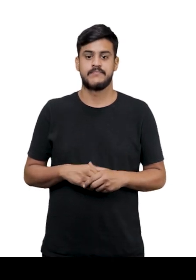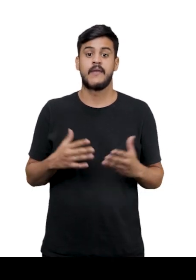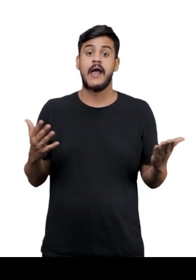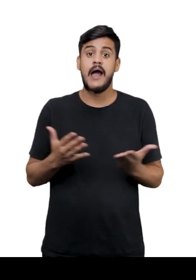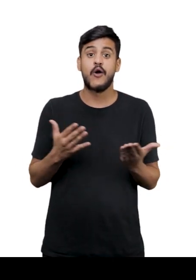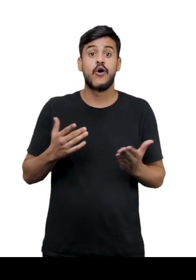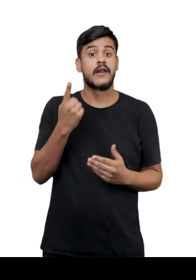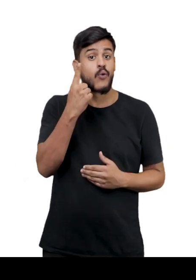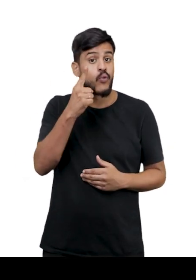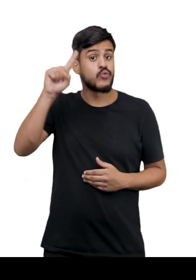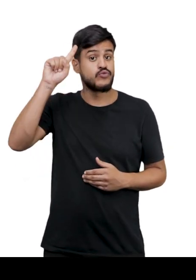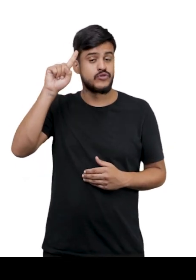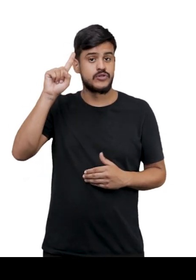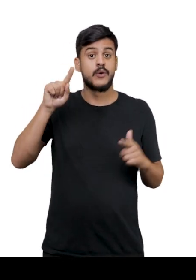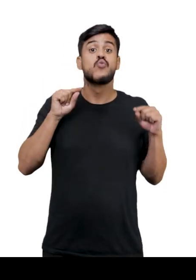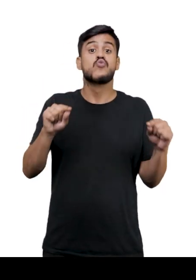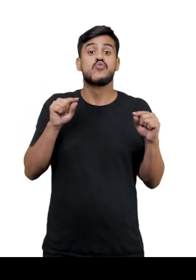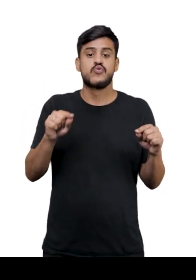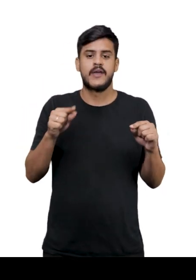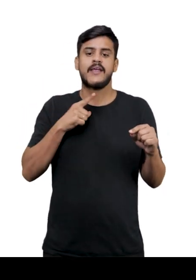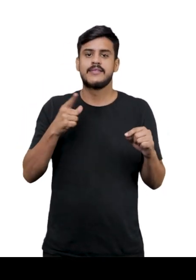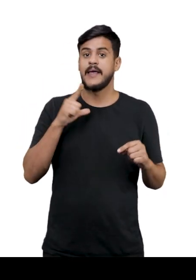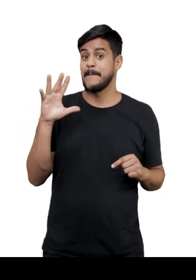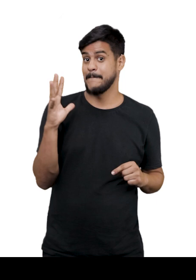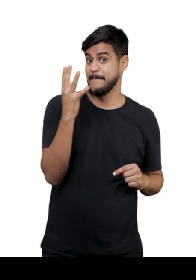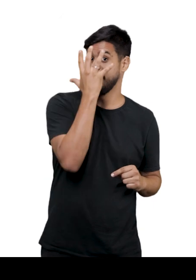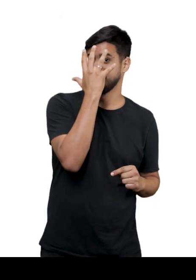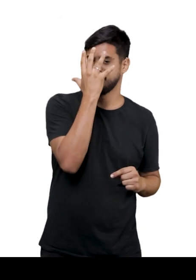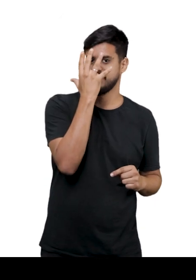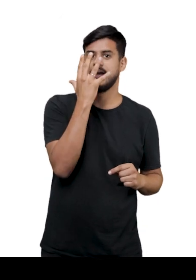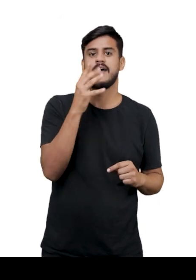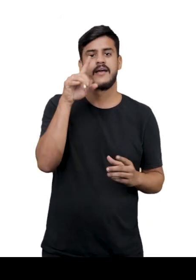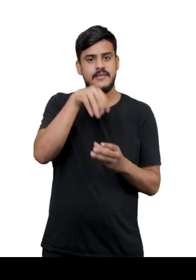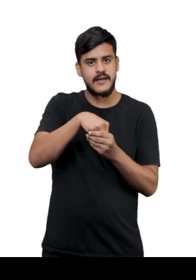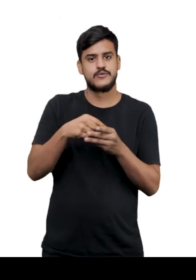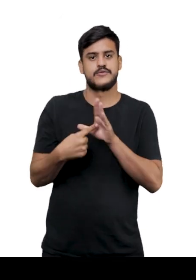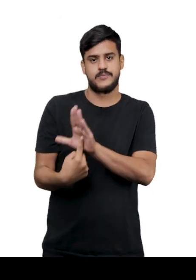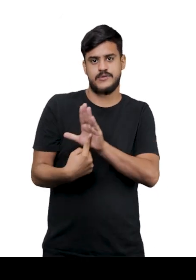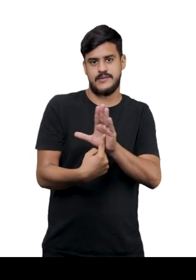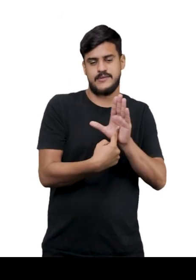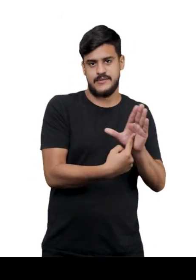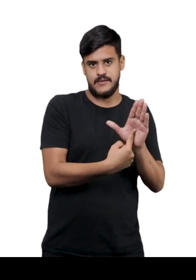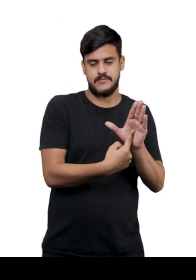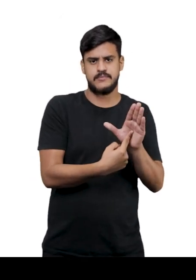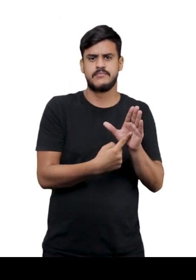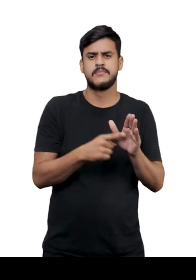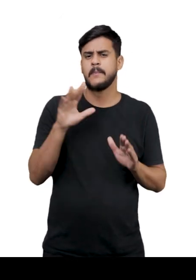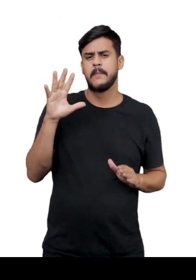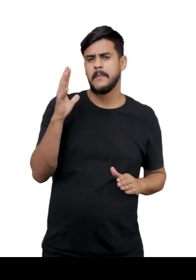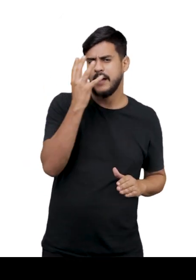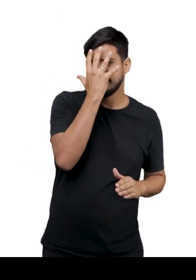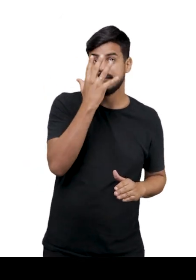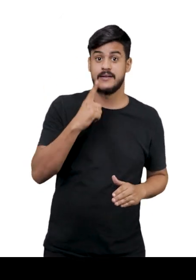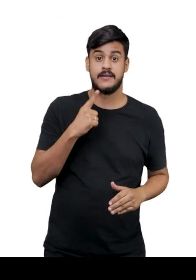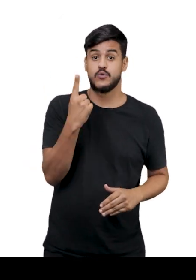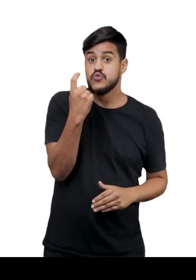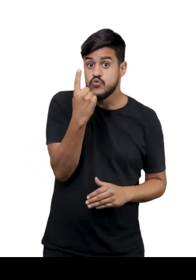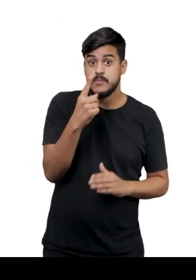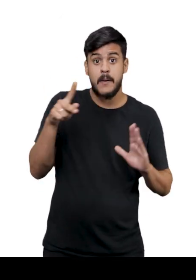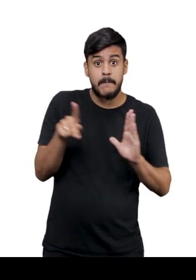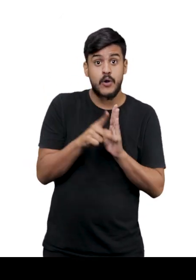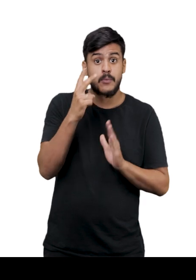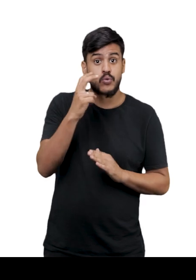Para finalizar este material acessível, temos as máscaras que compõem essa exposição. Dentre elas, há